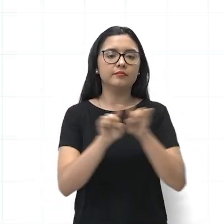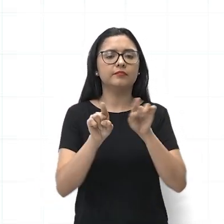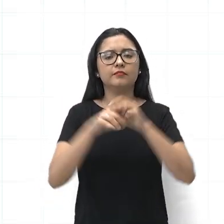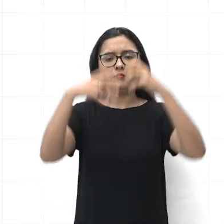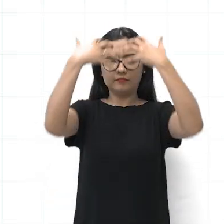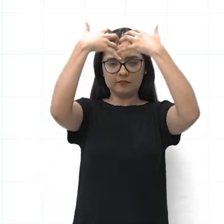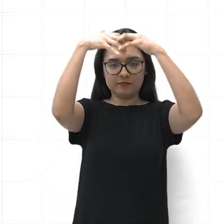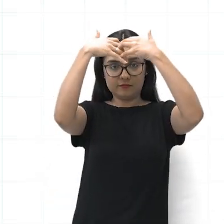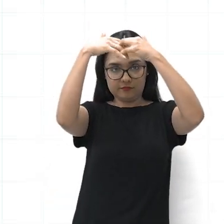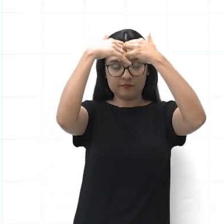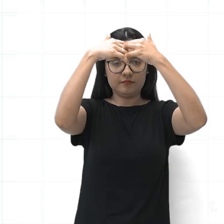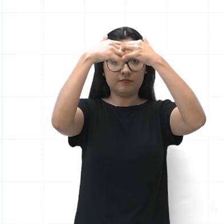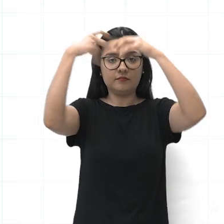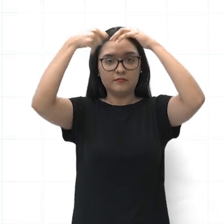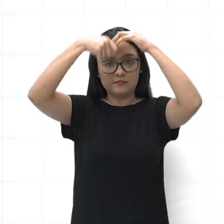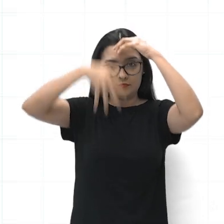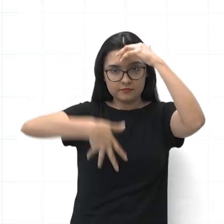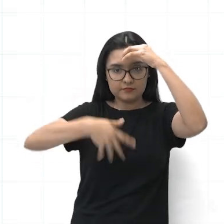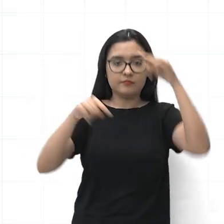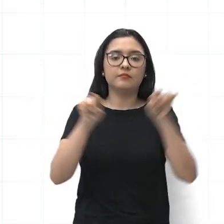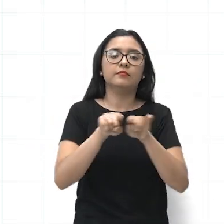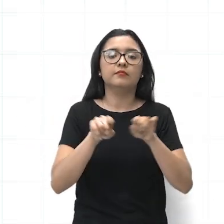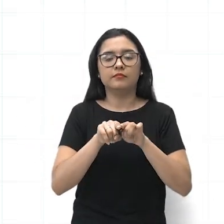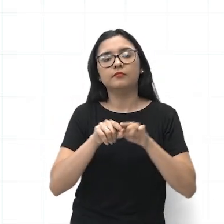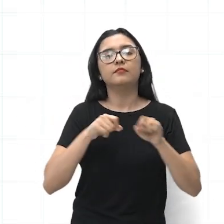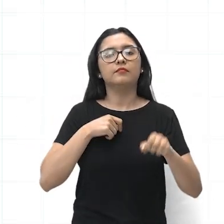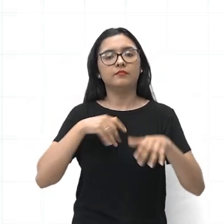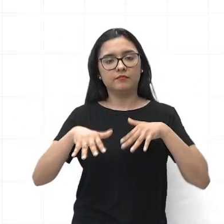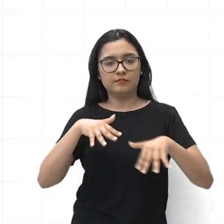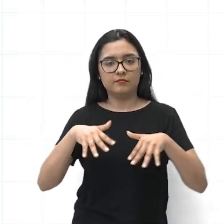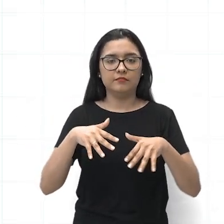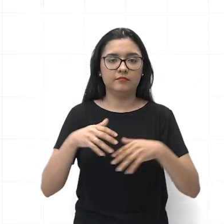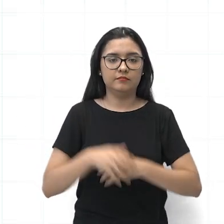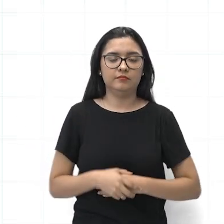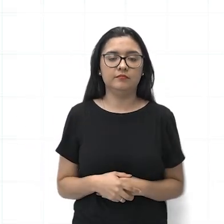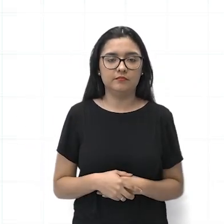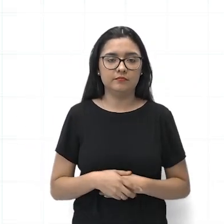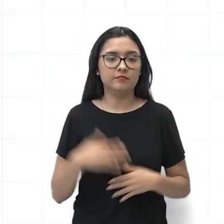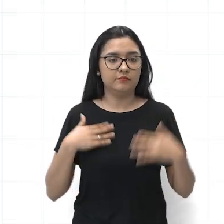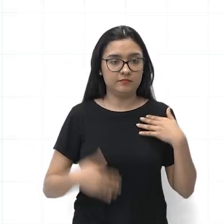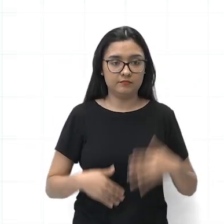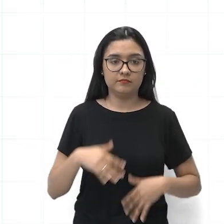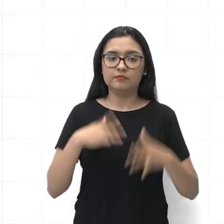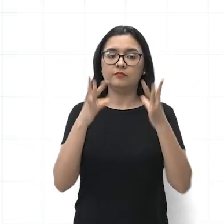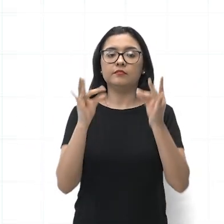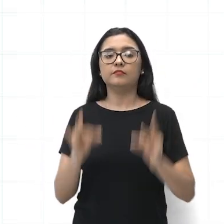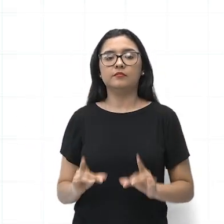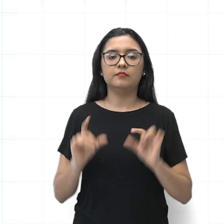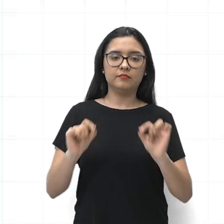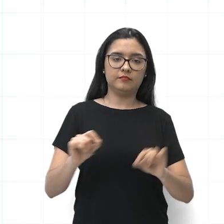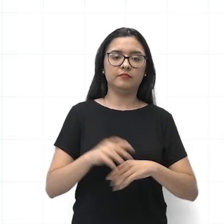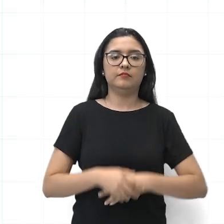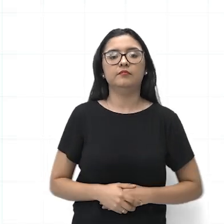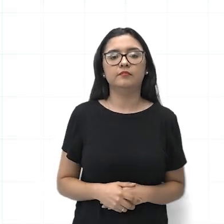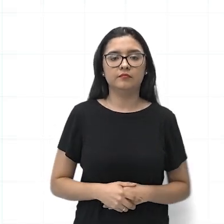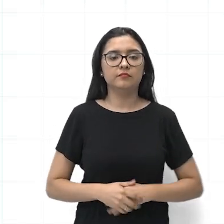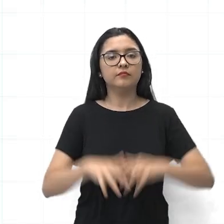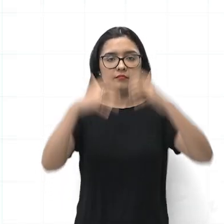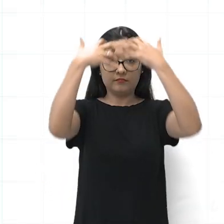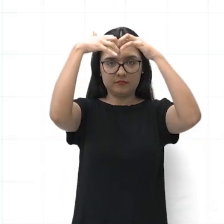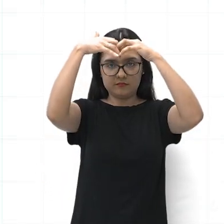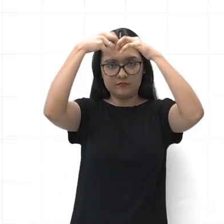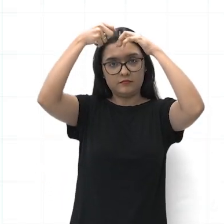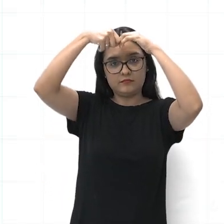interação entre os sistemas locomotor e nervoso. Detalhamento do objeto é